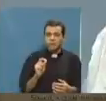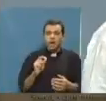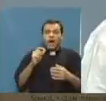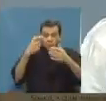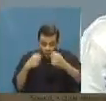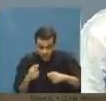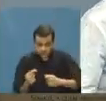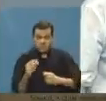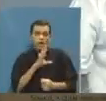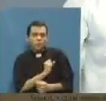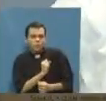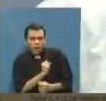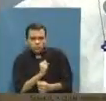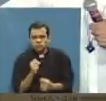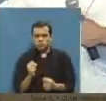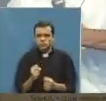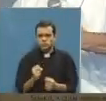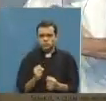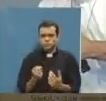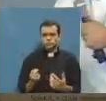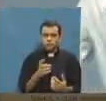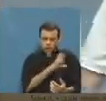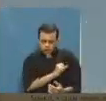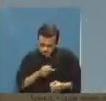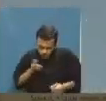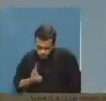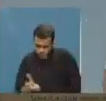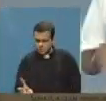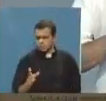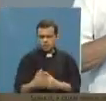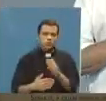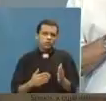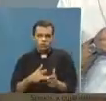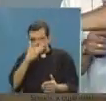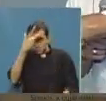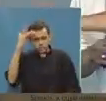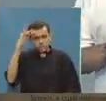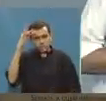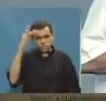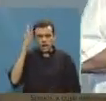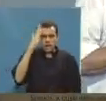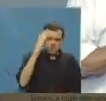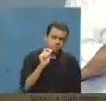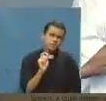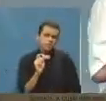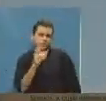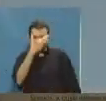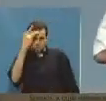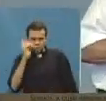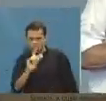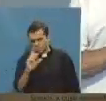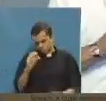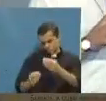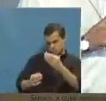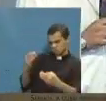ame essa pessoa e abra o coração para essa pessoa, sabendo que essa pessoa não vai fazer julgamentos, não vai